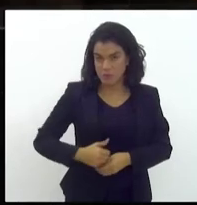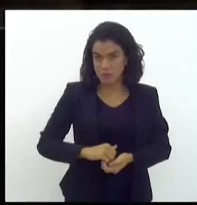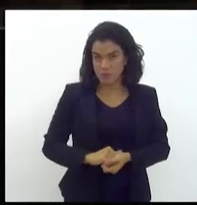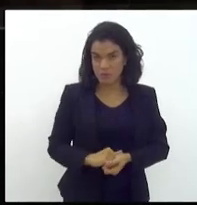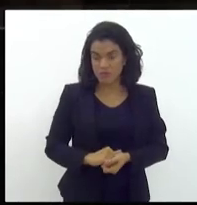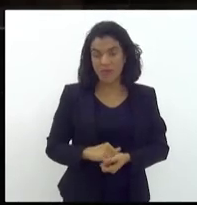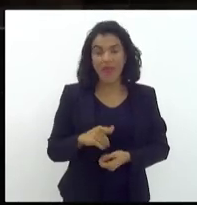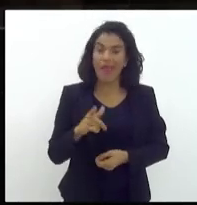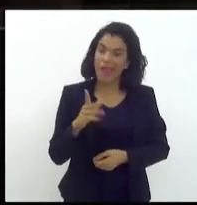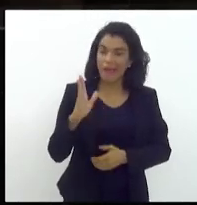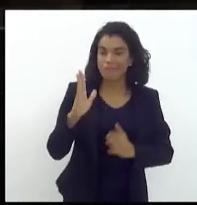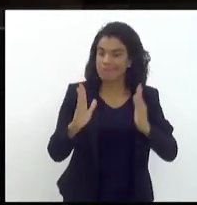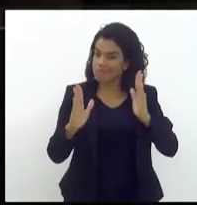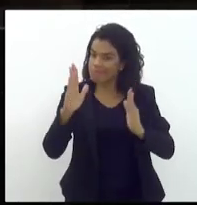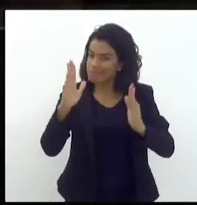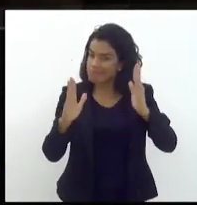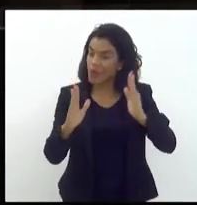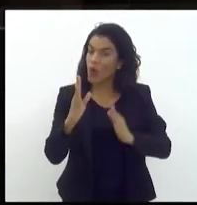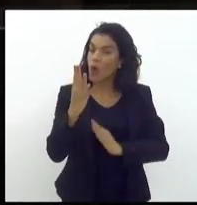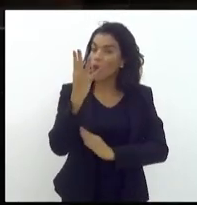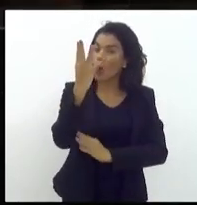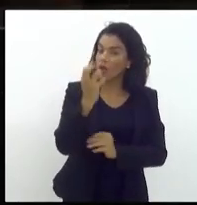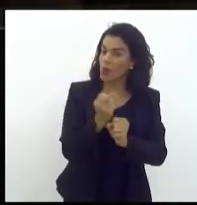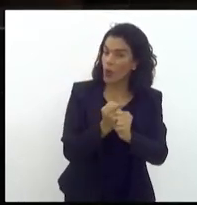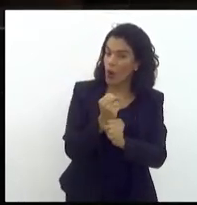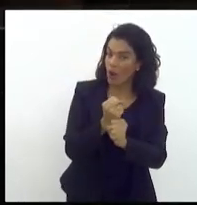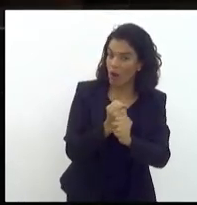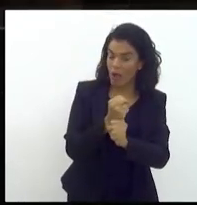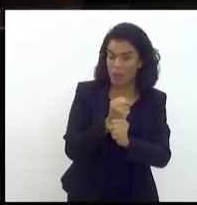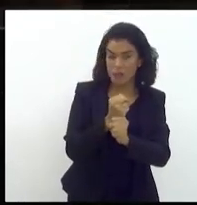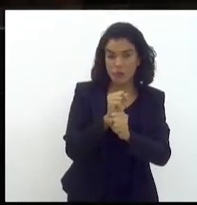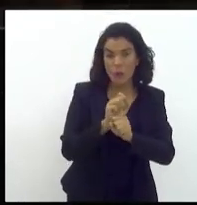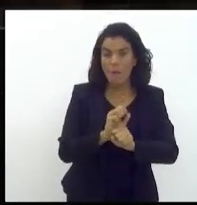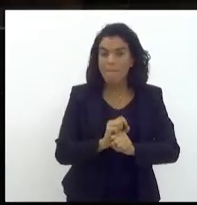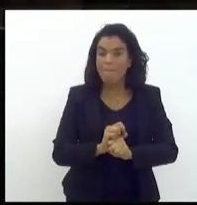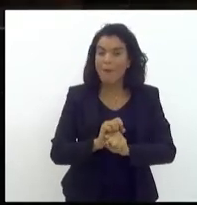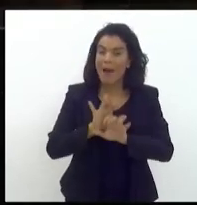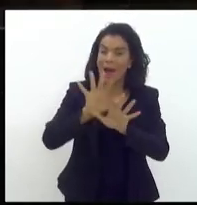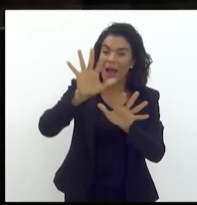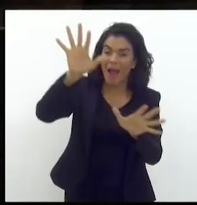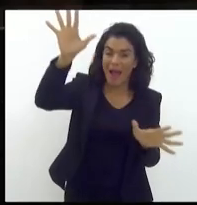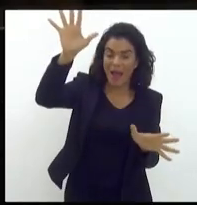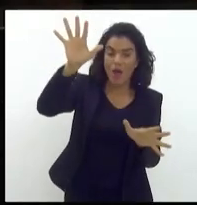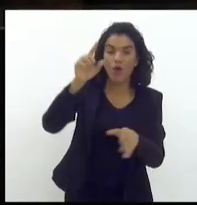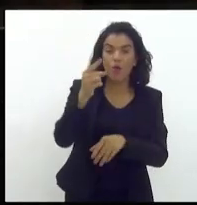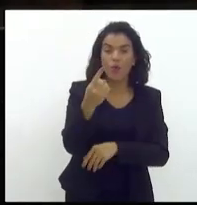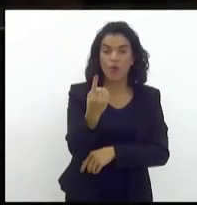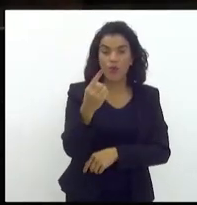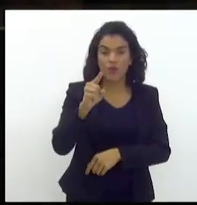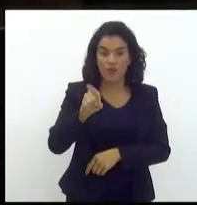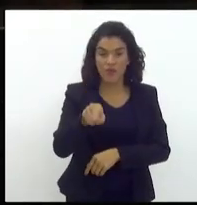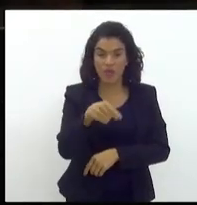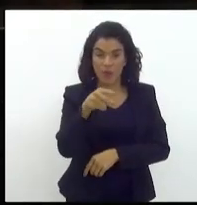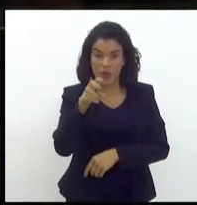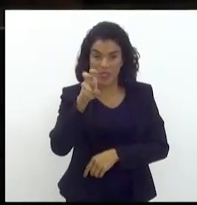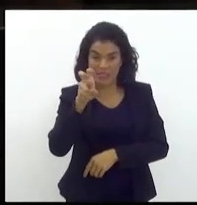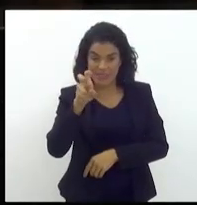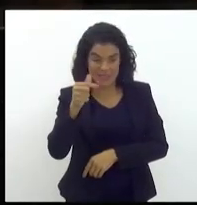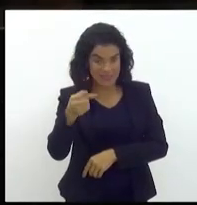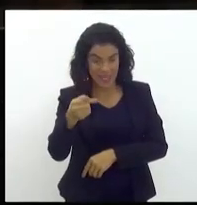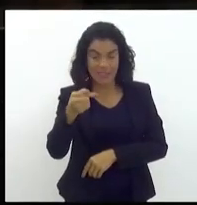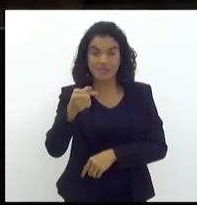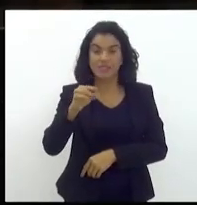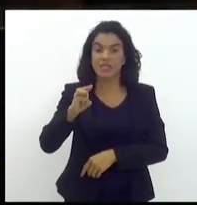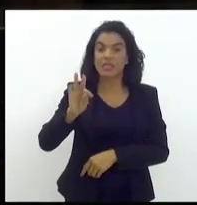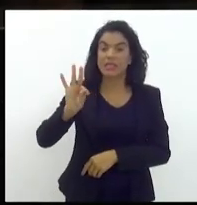é uma previsão em um quadro inteiro no parque 1,7 trilhões de